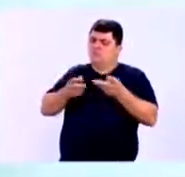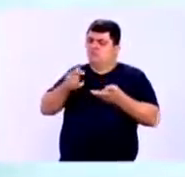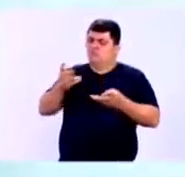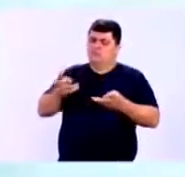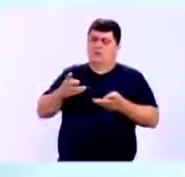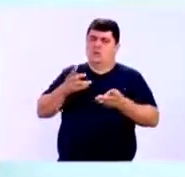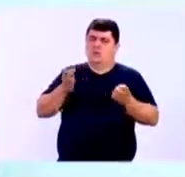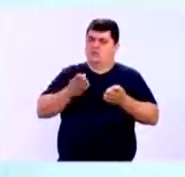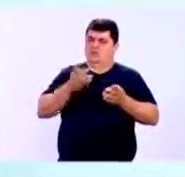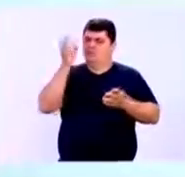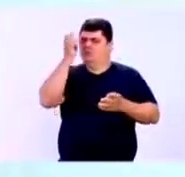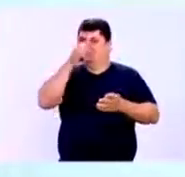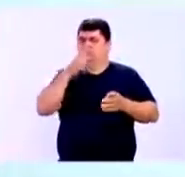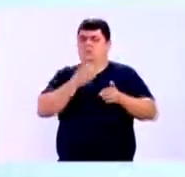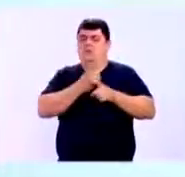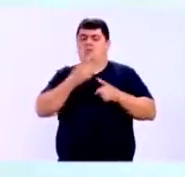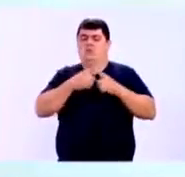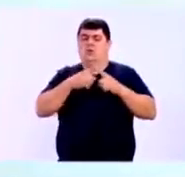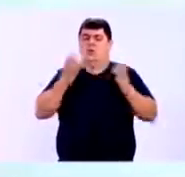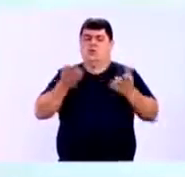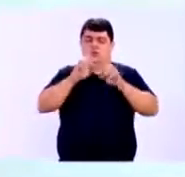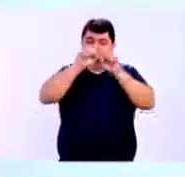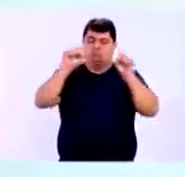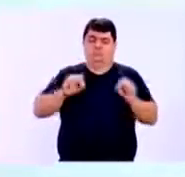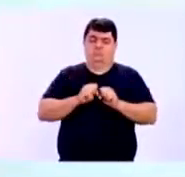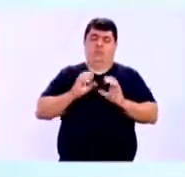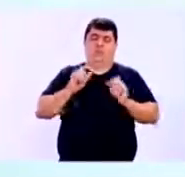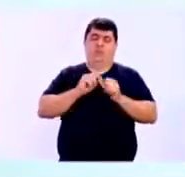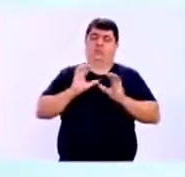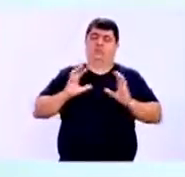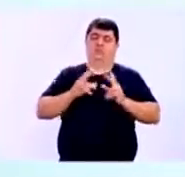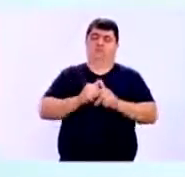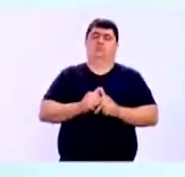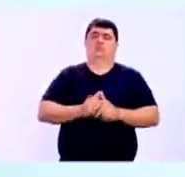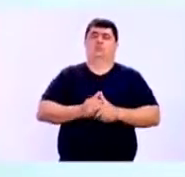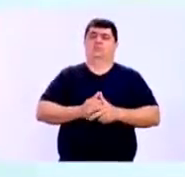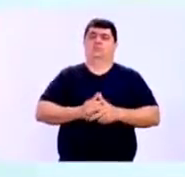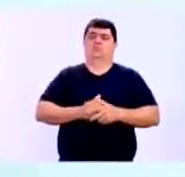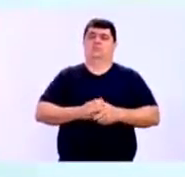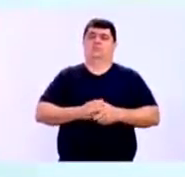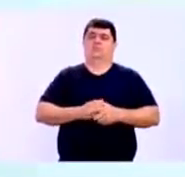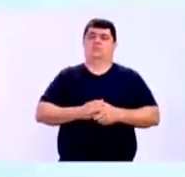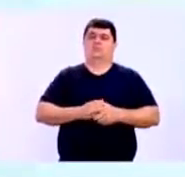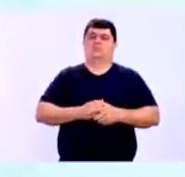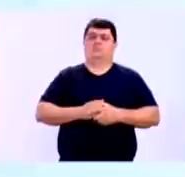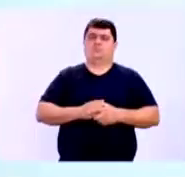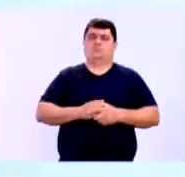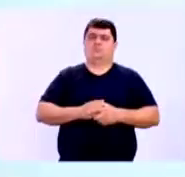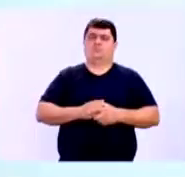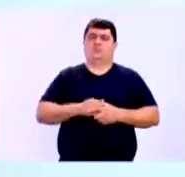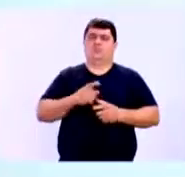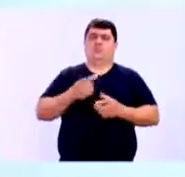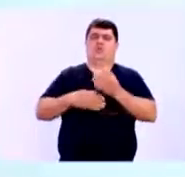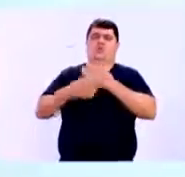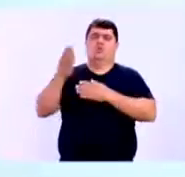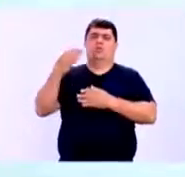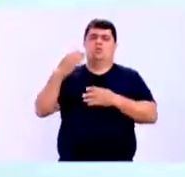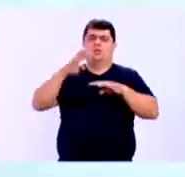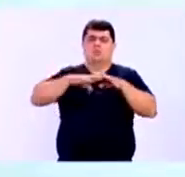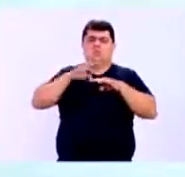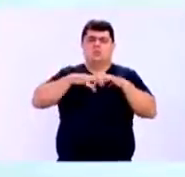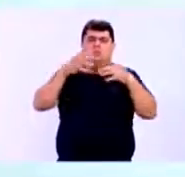raro, porque o processo cada vez mais automatizado. Mas, uma vez vocês me falaram assim, lá no comecinho, cadê os